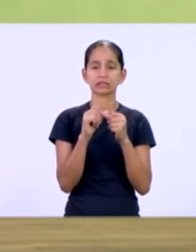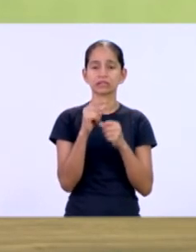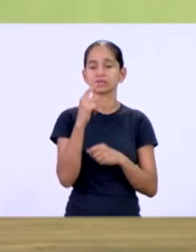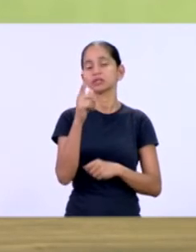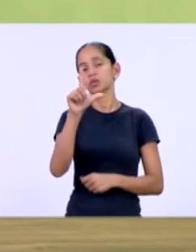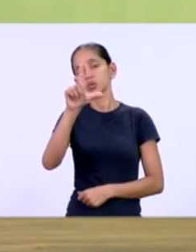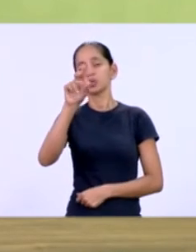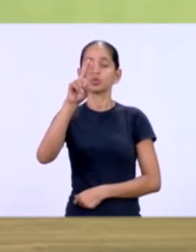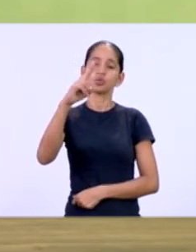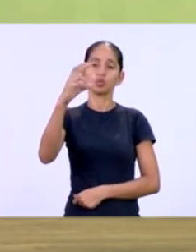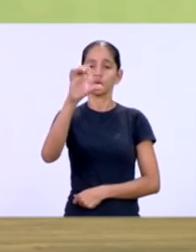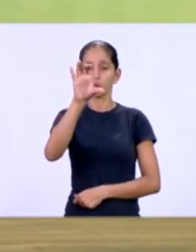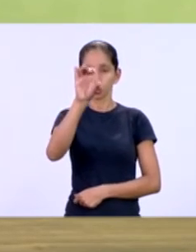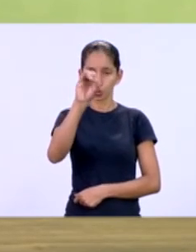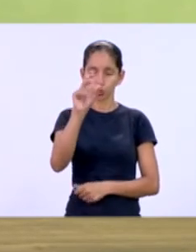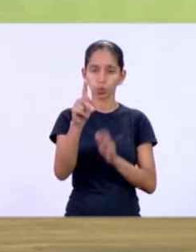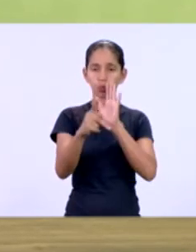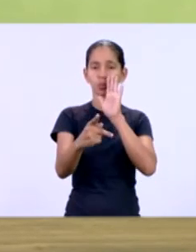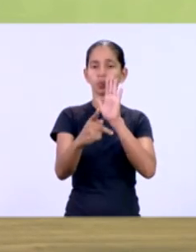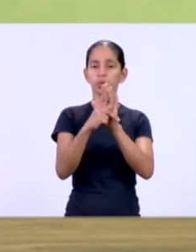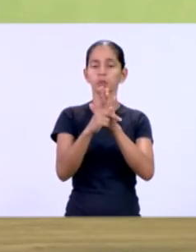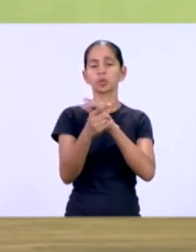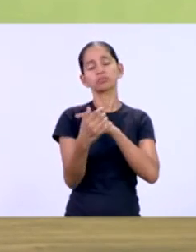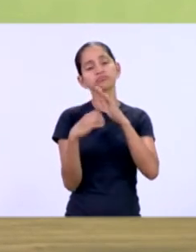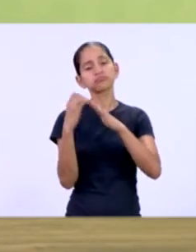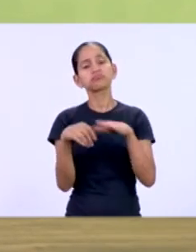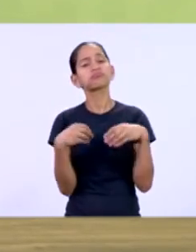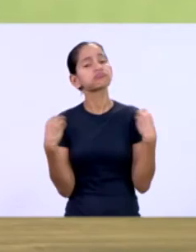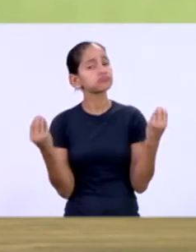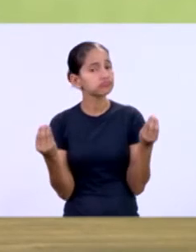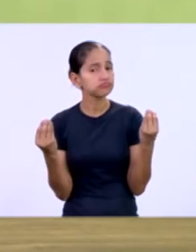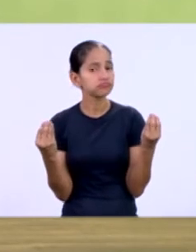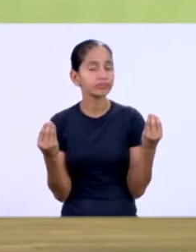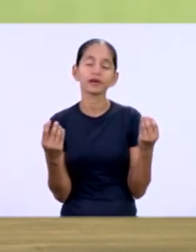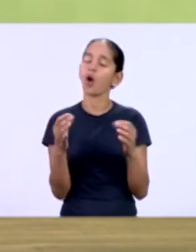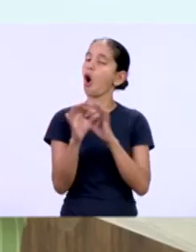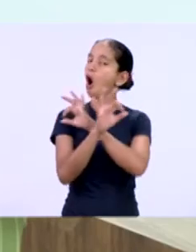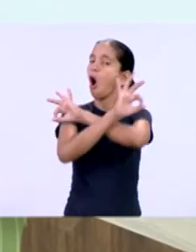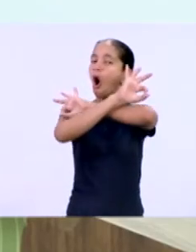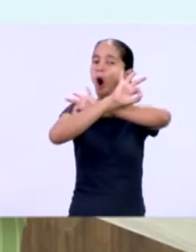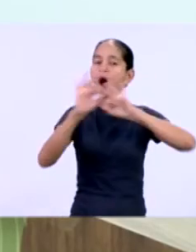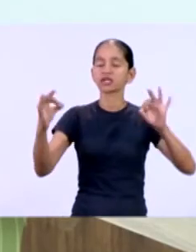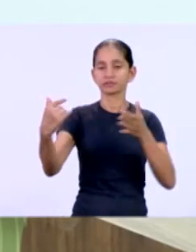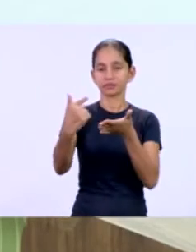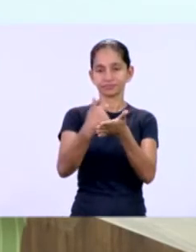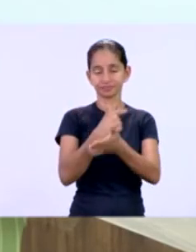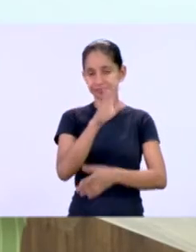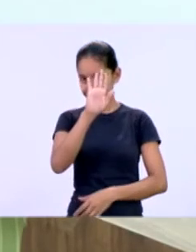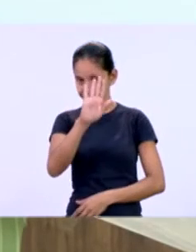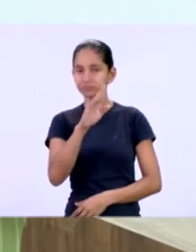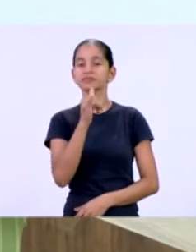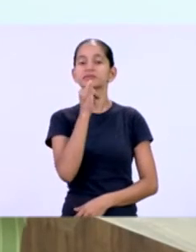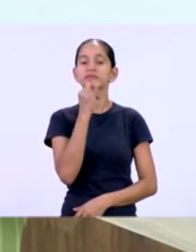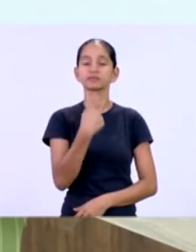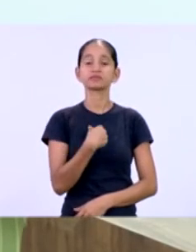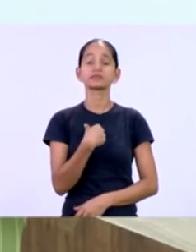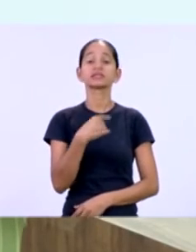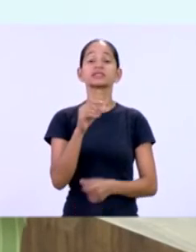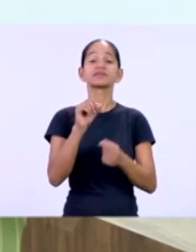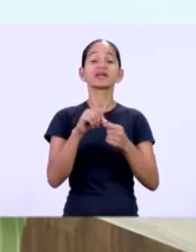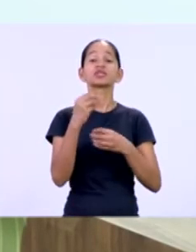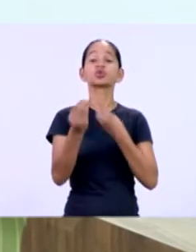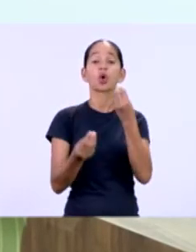da empresa do Simples Nacional? Muito boa pergunta. No primeiro ano do faturamento, a gente faz